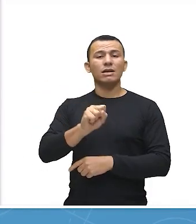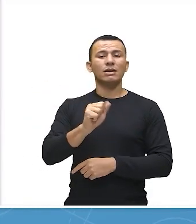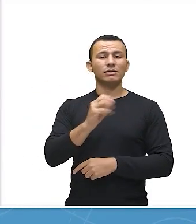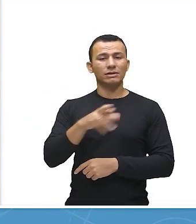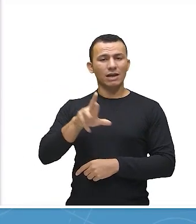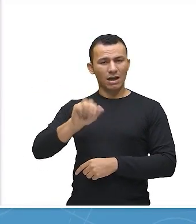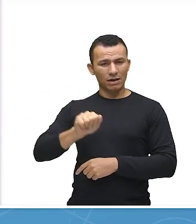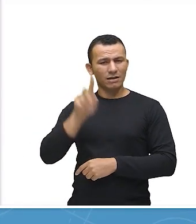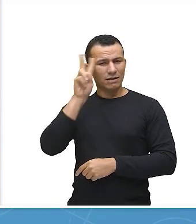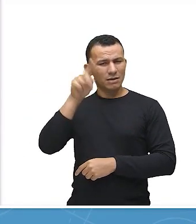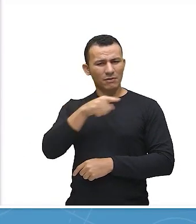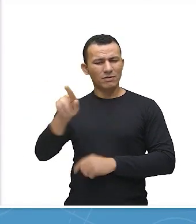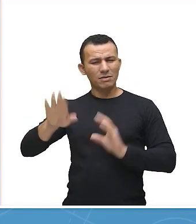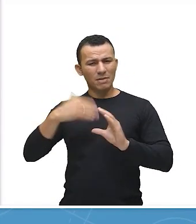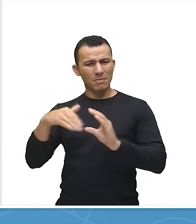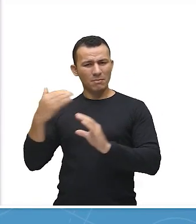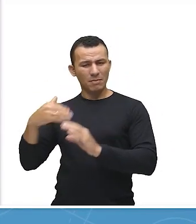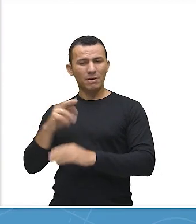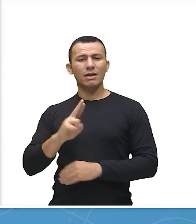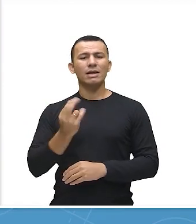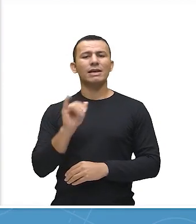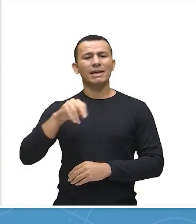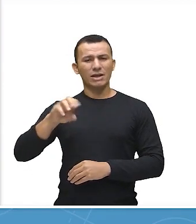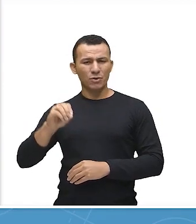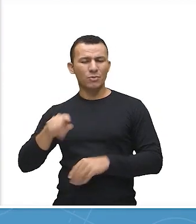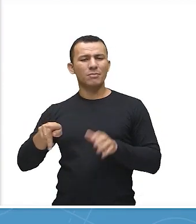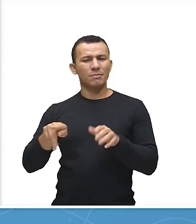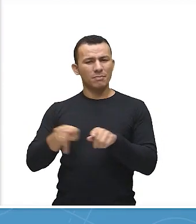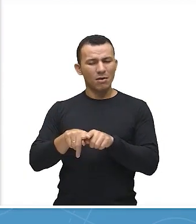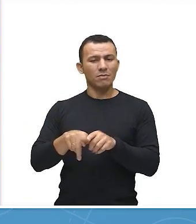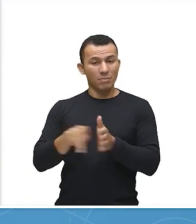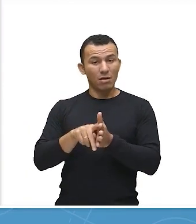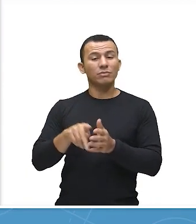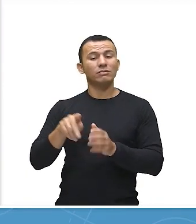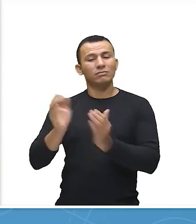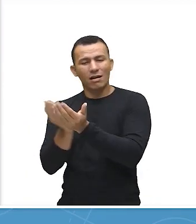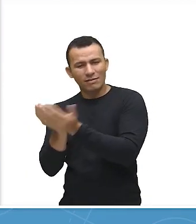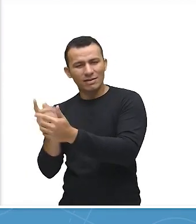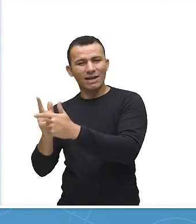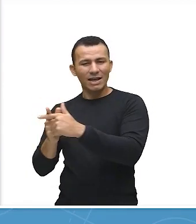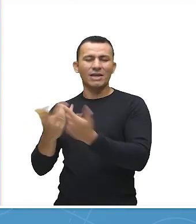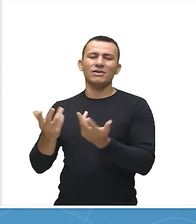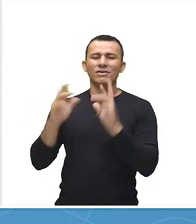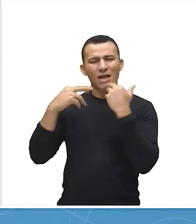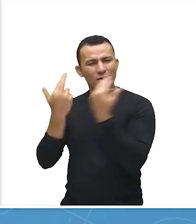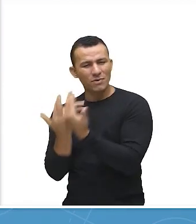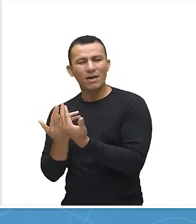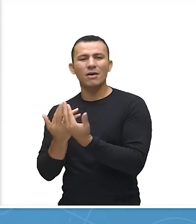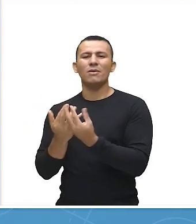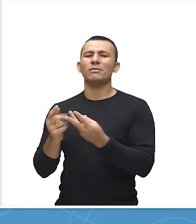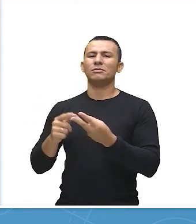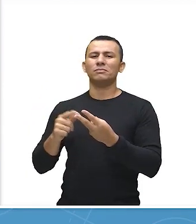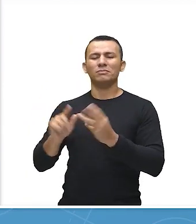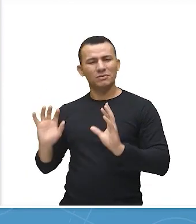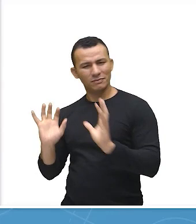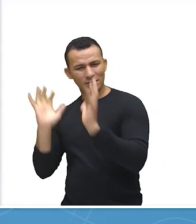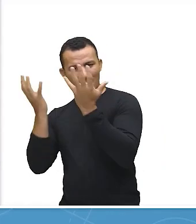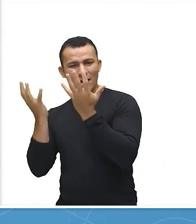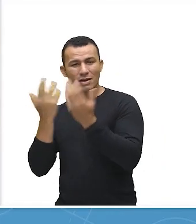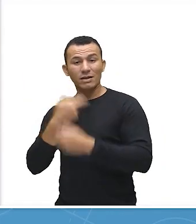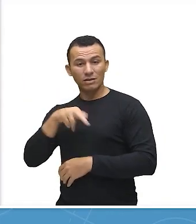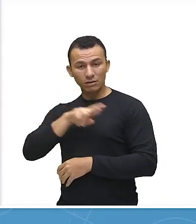eram os louvores, né? Está muito forte hoje em dia também a utilização dos louvores, quando a gente escuta no nosso